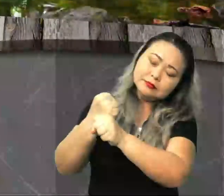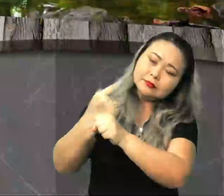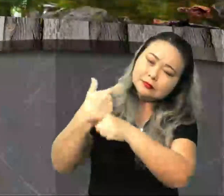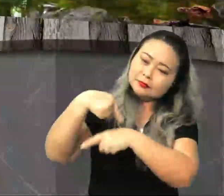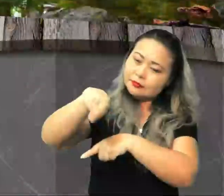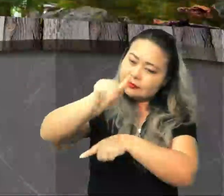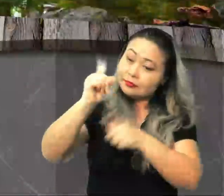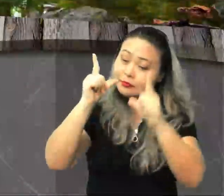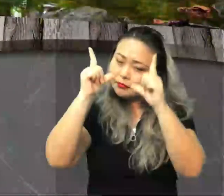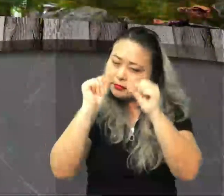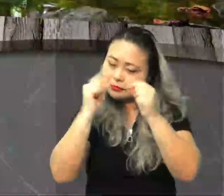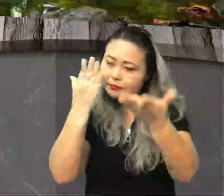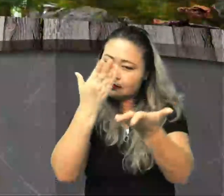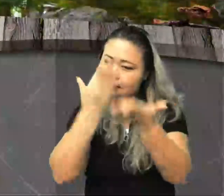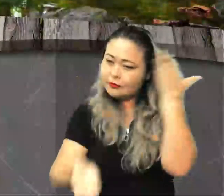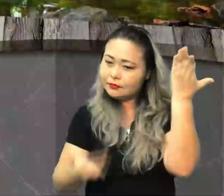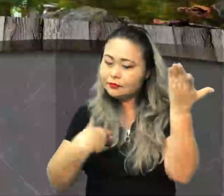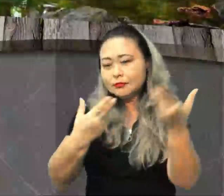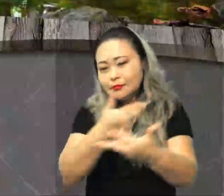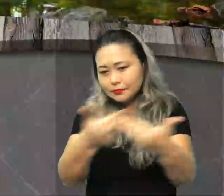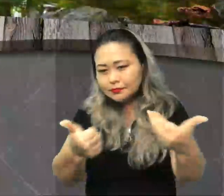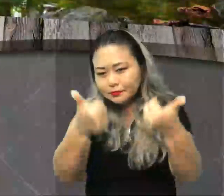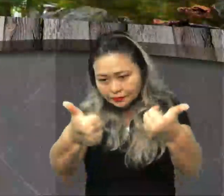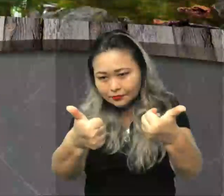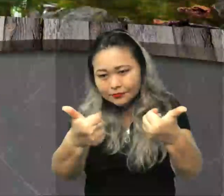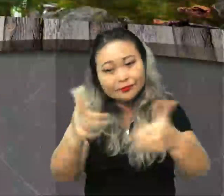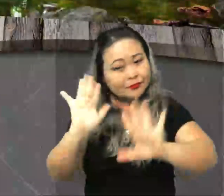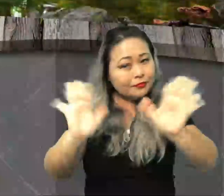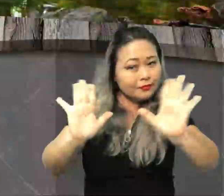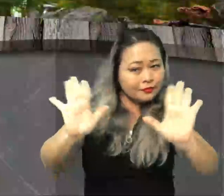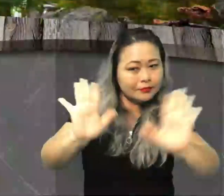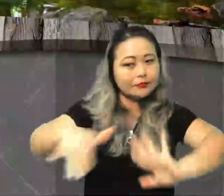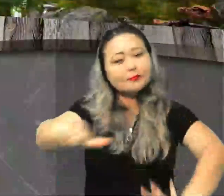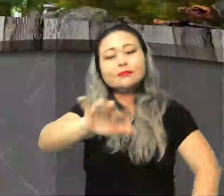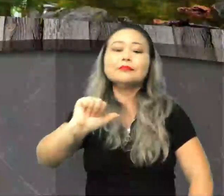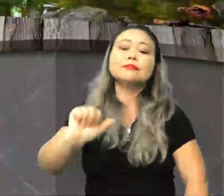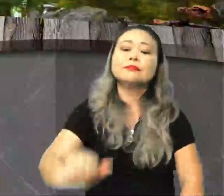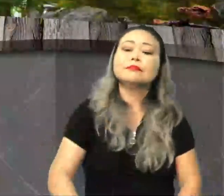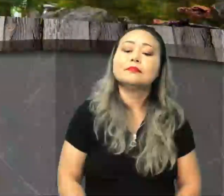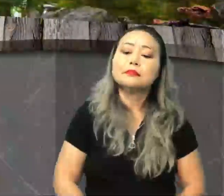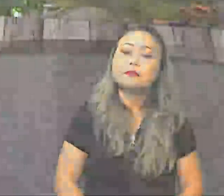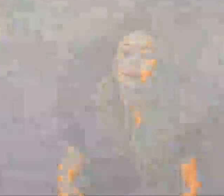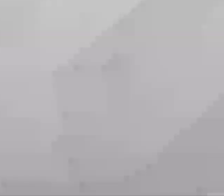revisãozinha se você piscou e perdeu alguma coisa, tá bom? Tchau, tchau, galera!